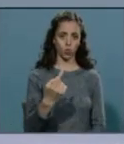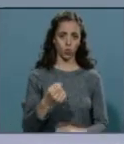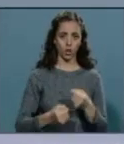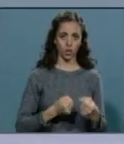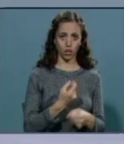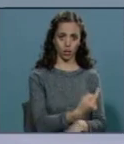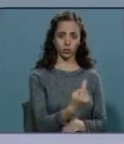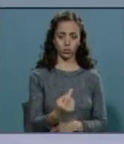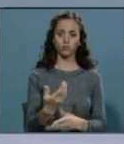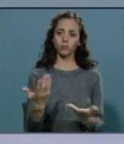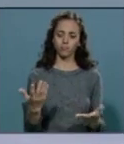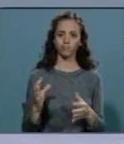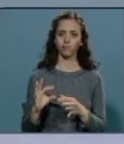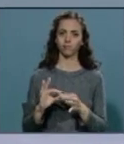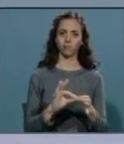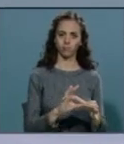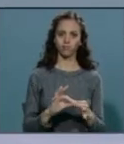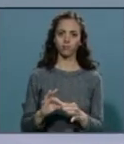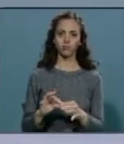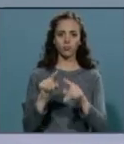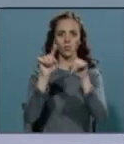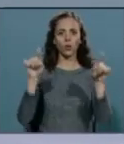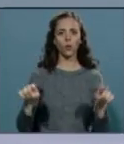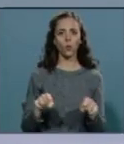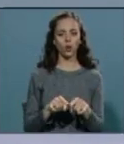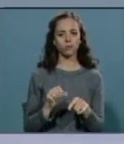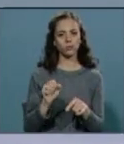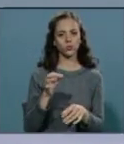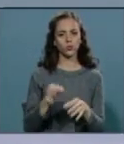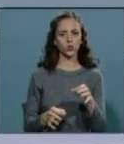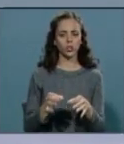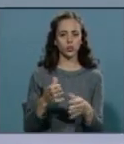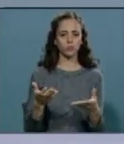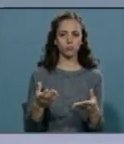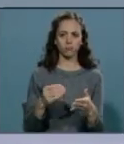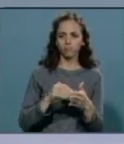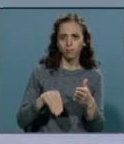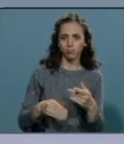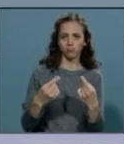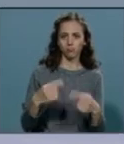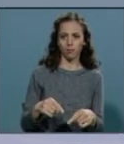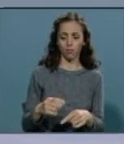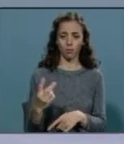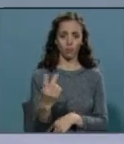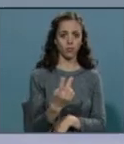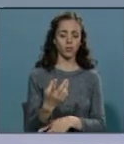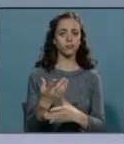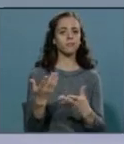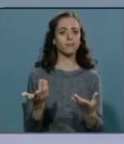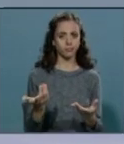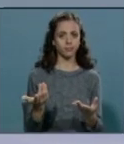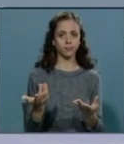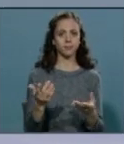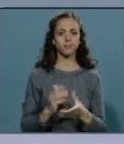atletas estabelece pegamos um quadro jurídico de vinculação das partes e portanto